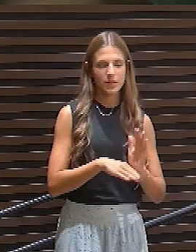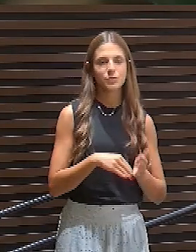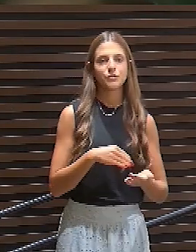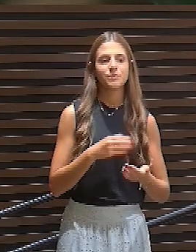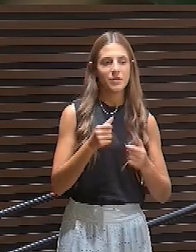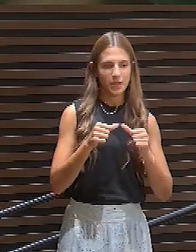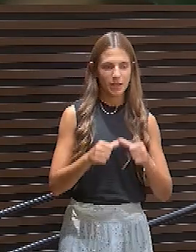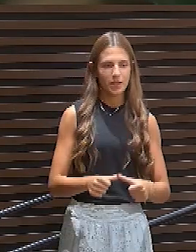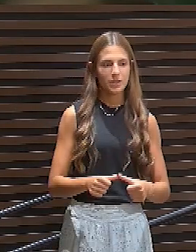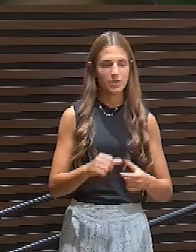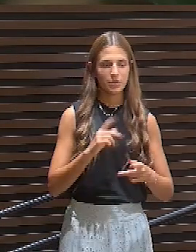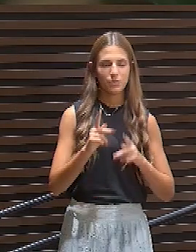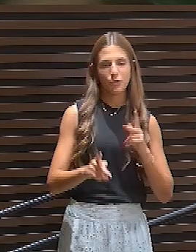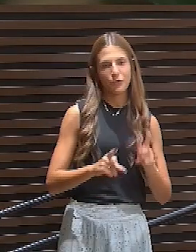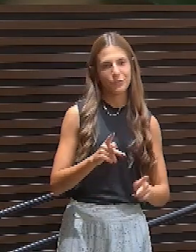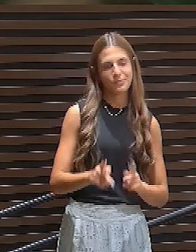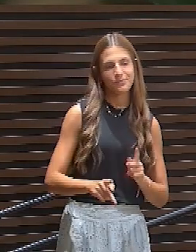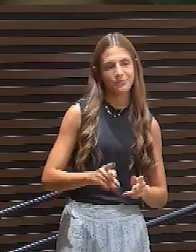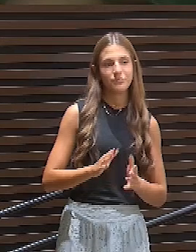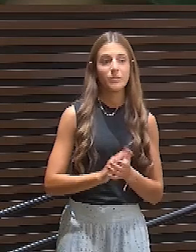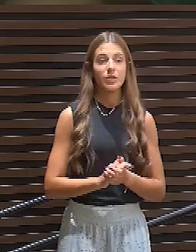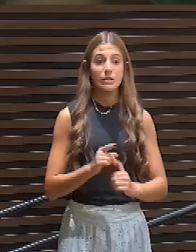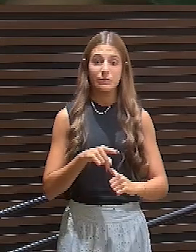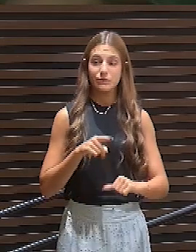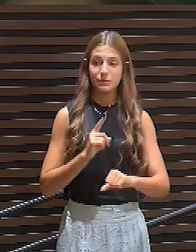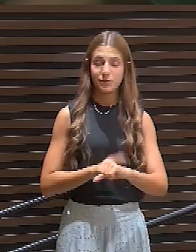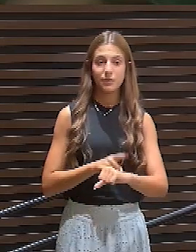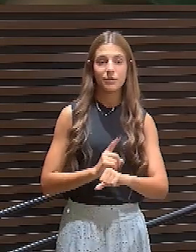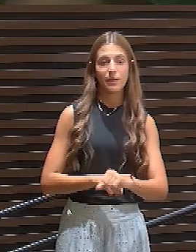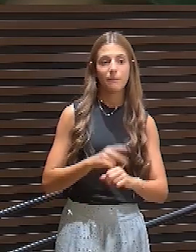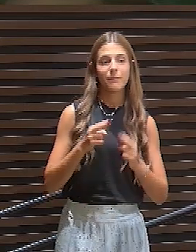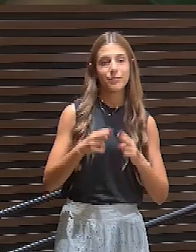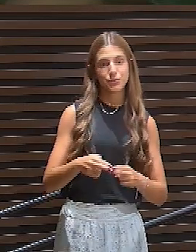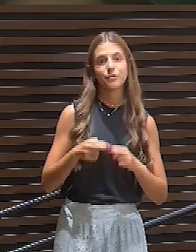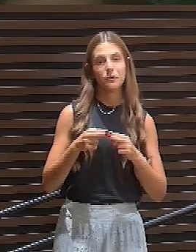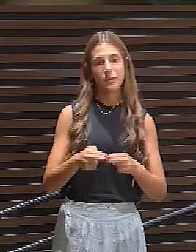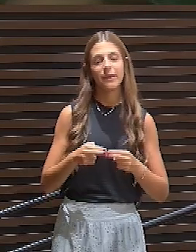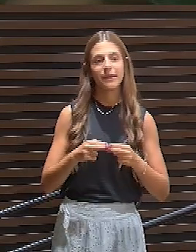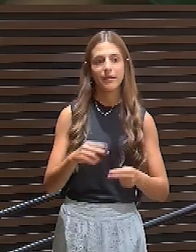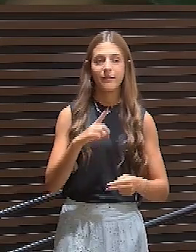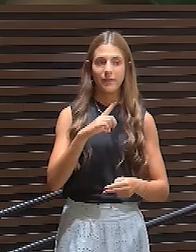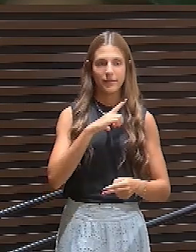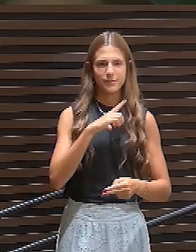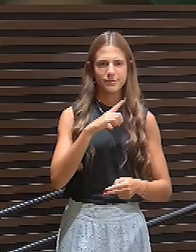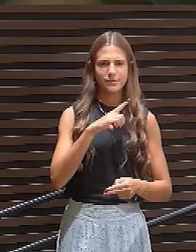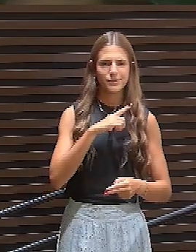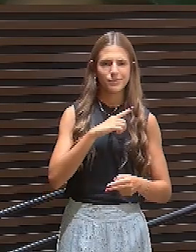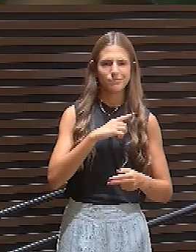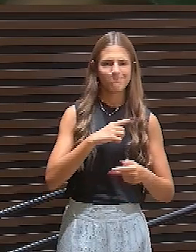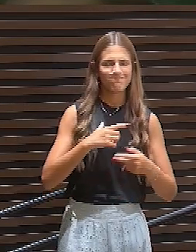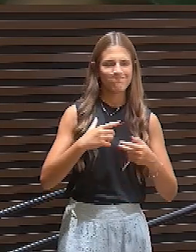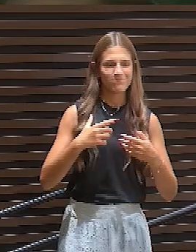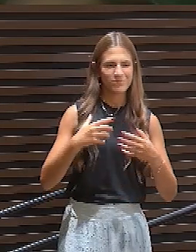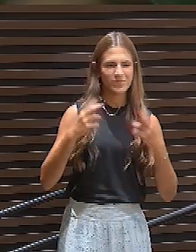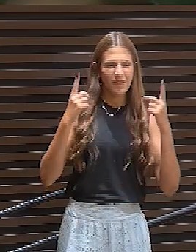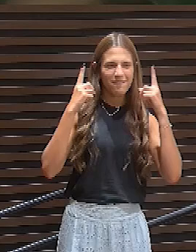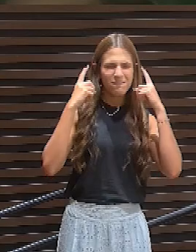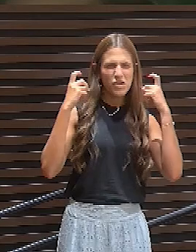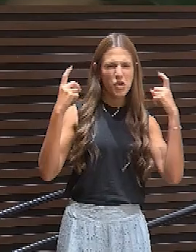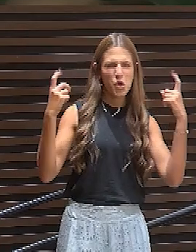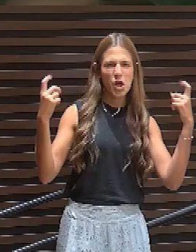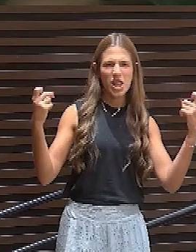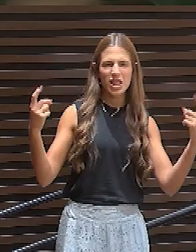E no tempo de Noé havia uma violência